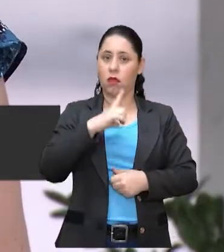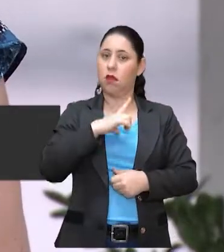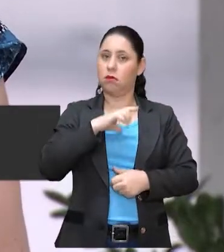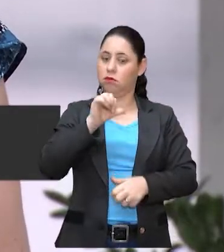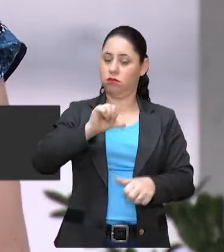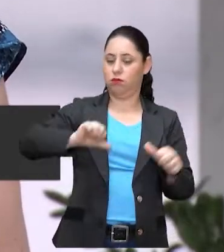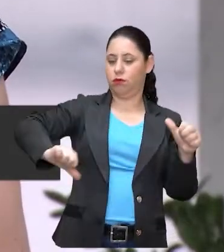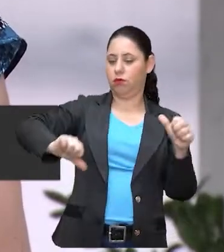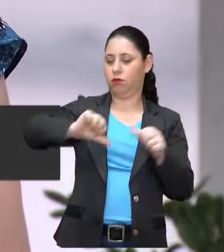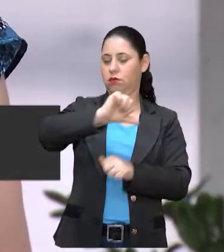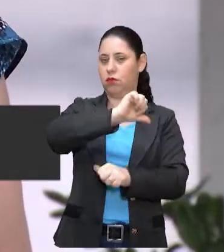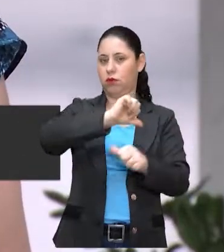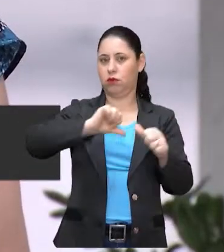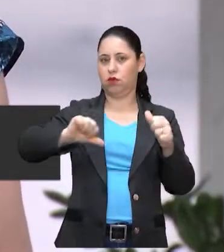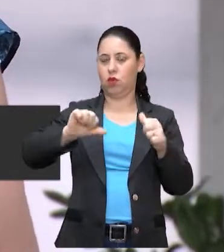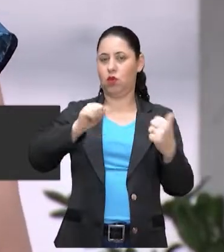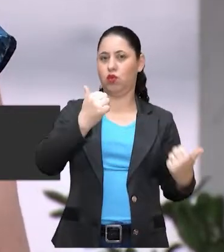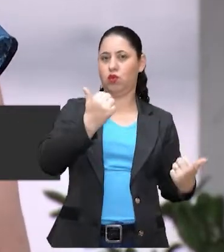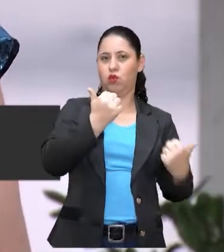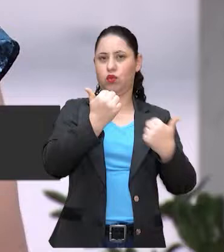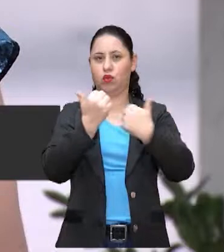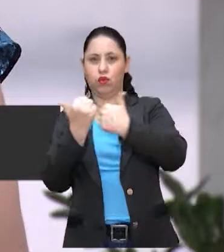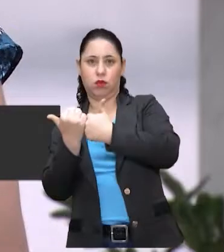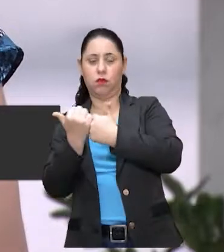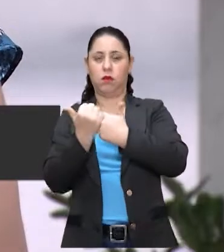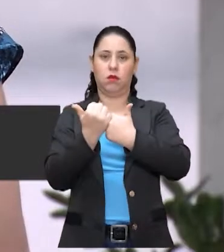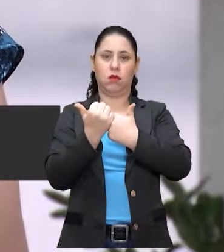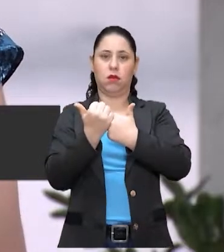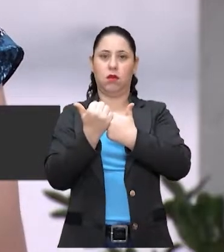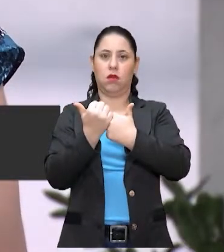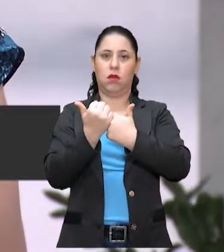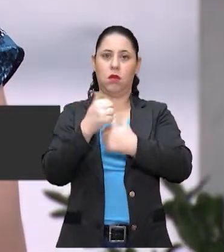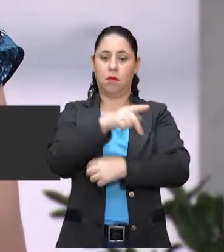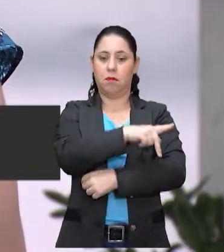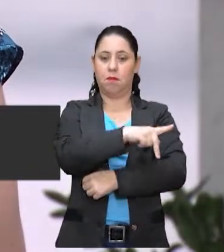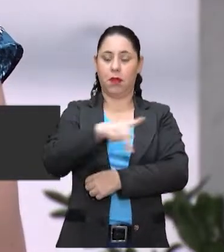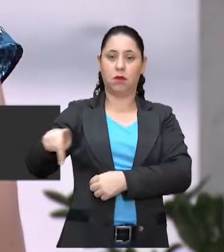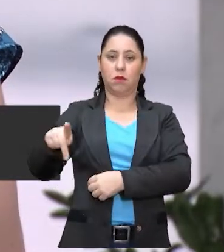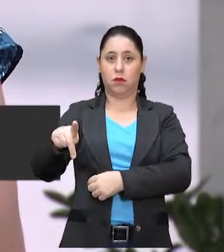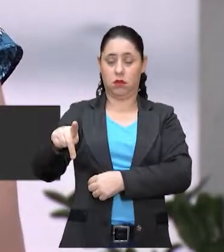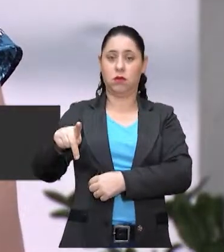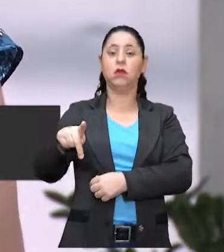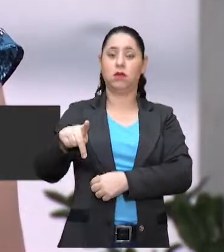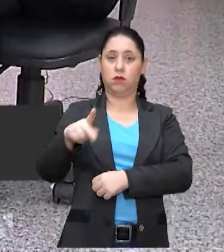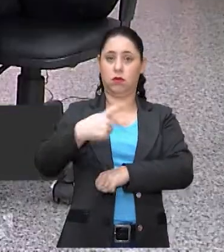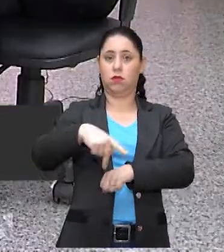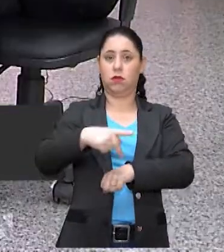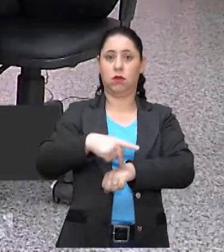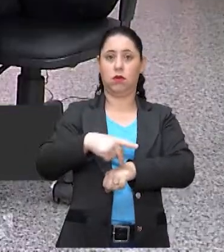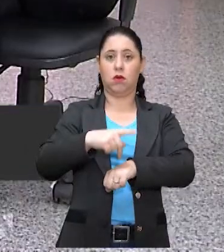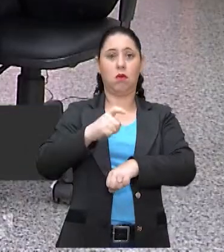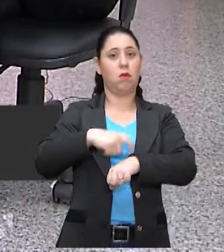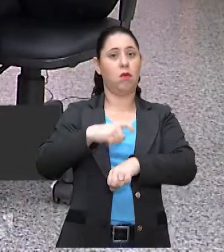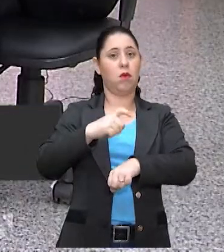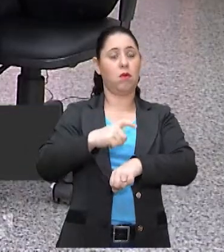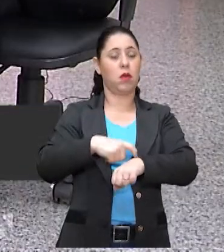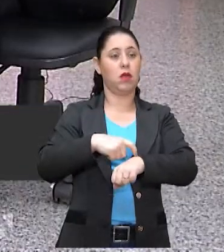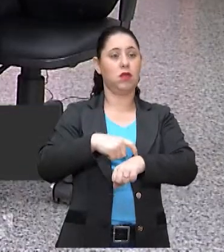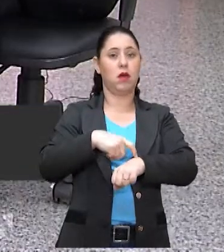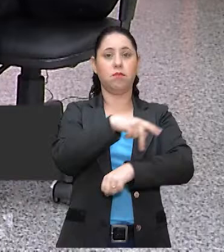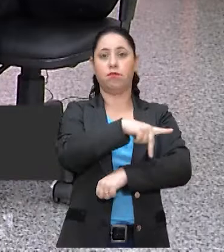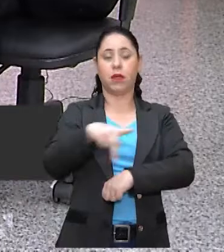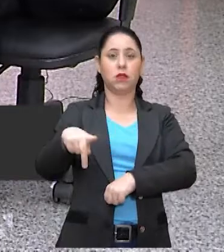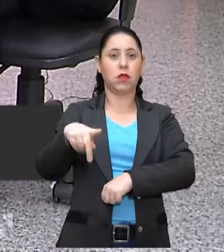tem uma mudança, uma substituição muito abrupta da presidente da República, e aí naquele momento ela